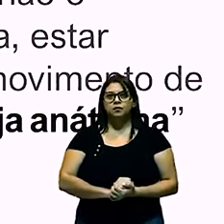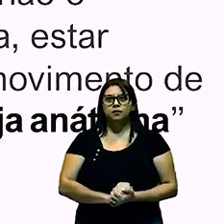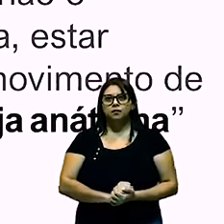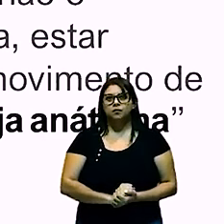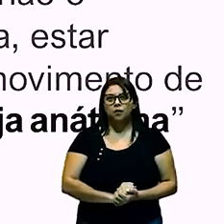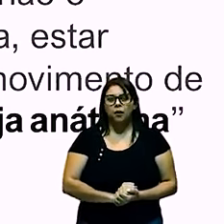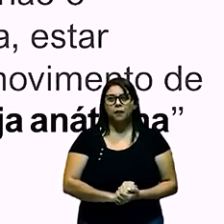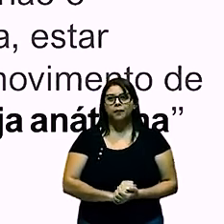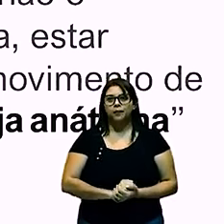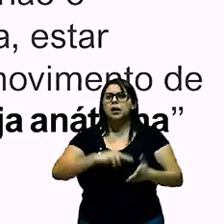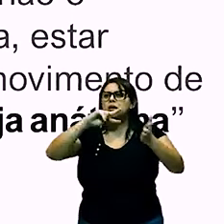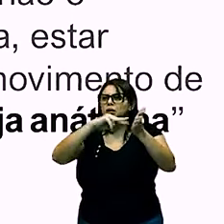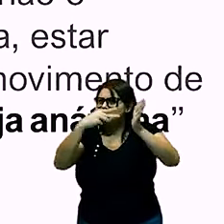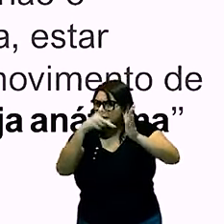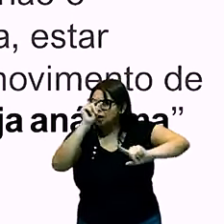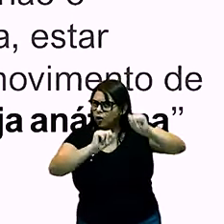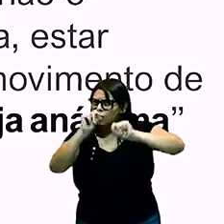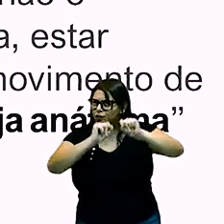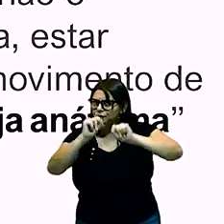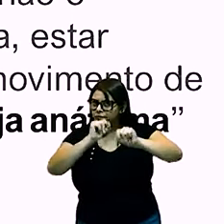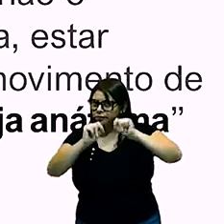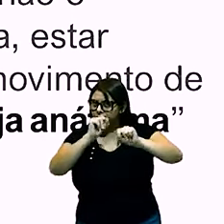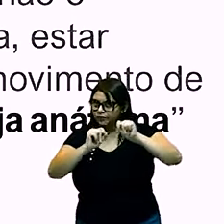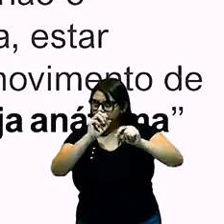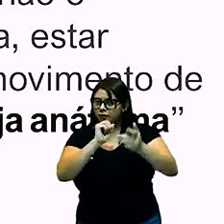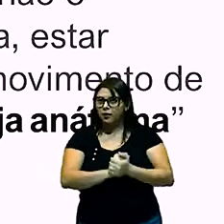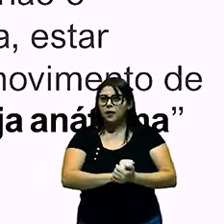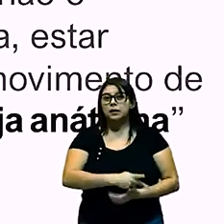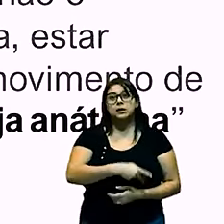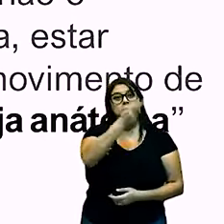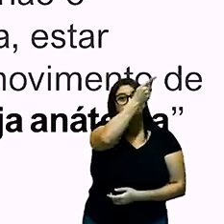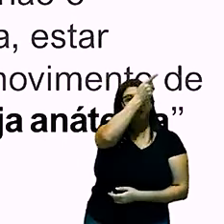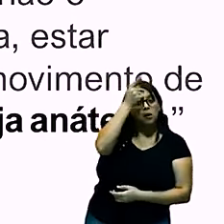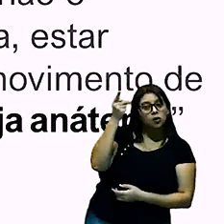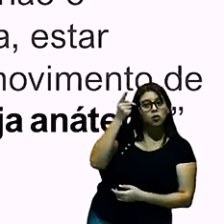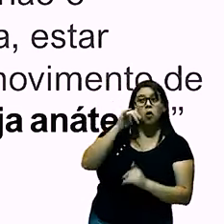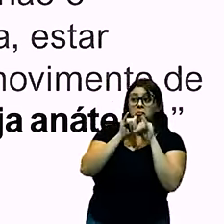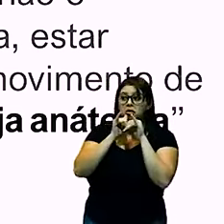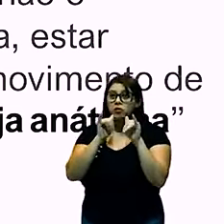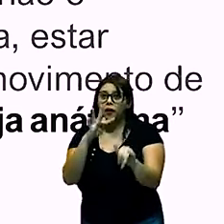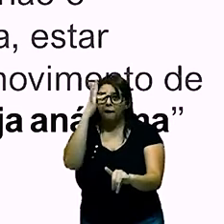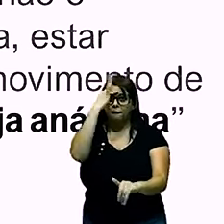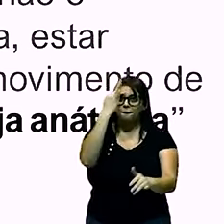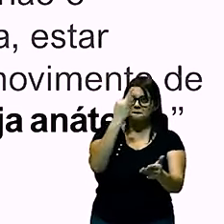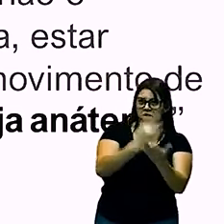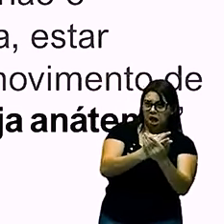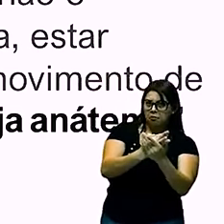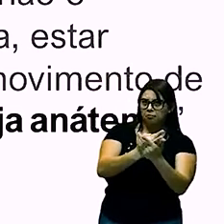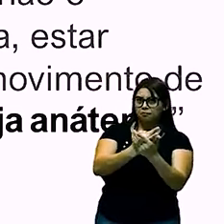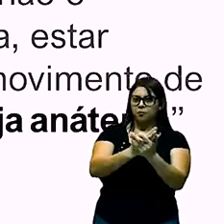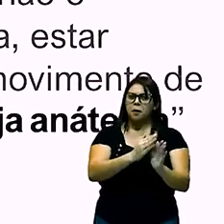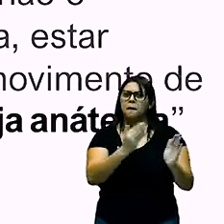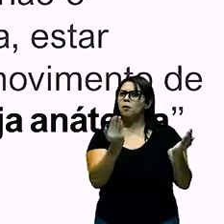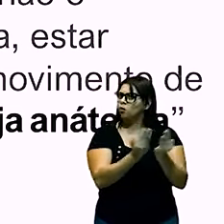fé. Foi combatido, olha como que eles escreveram. Se qualquer um disser que a fé somente, que somente pela fé o